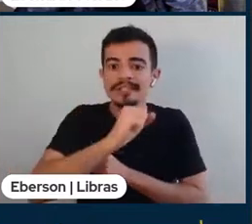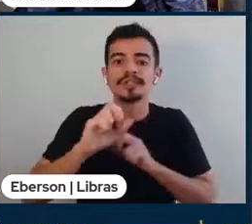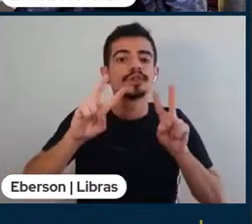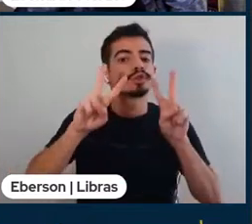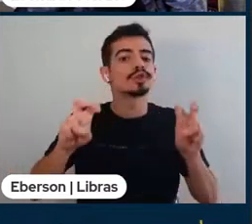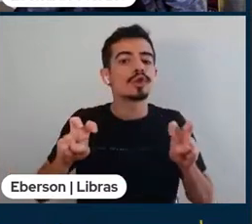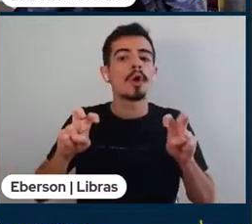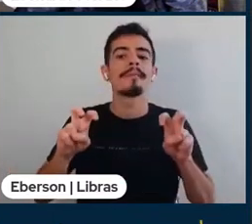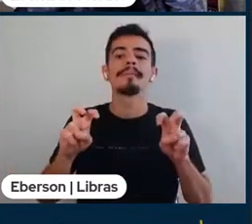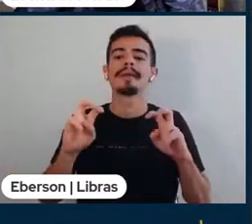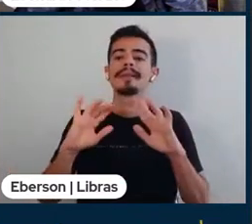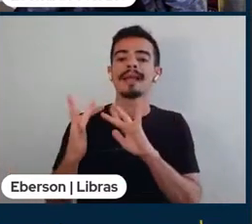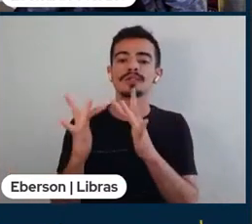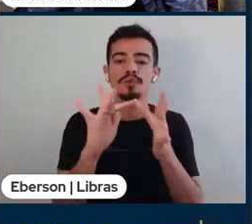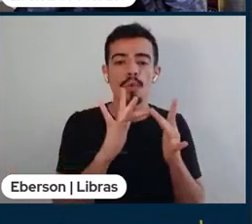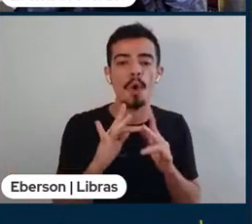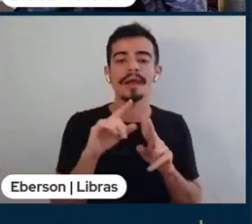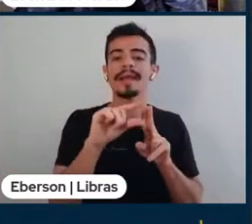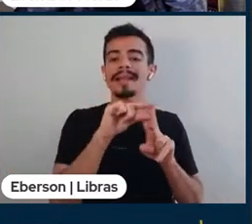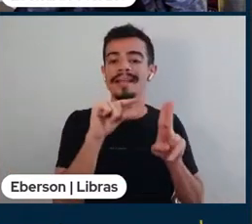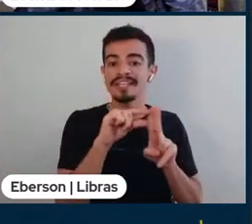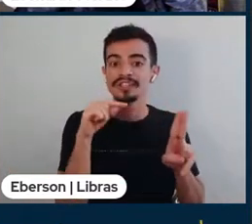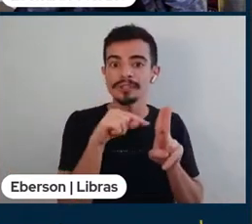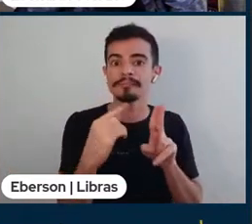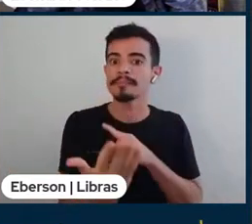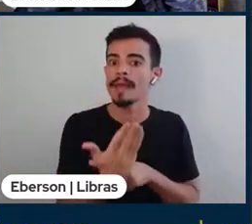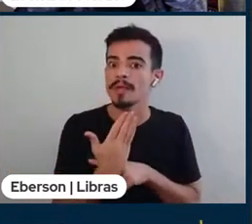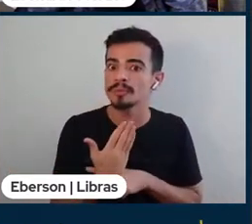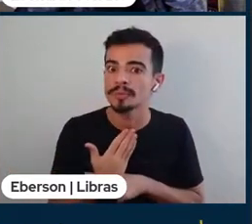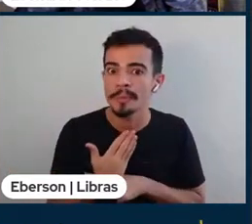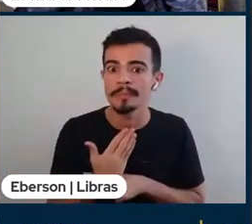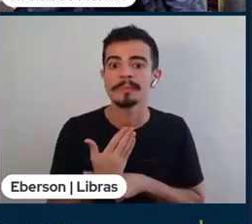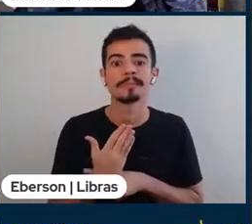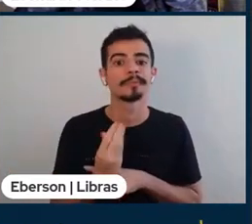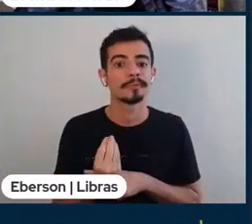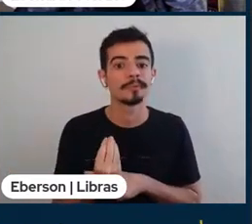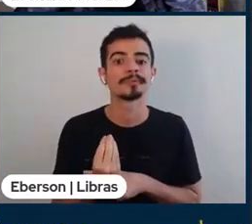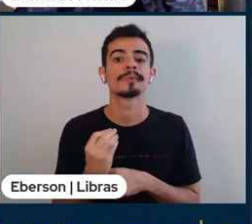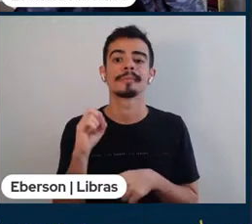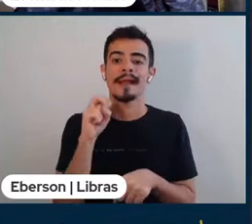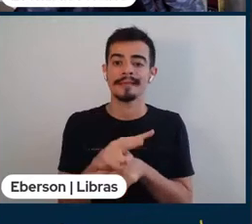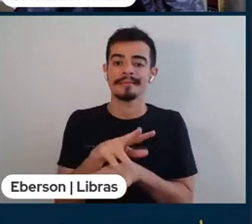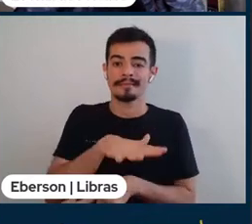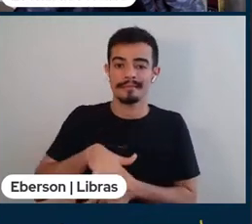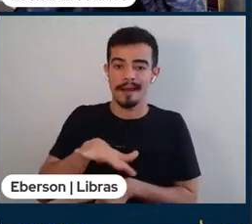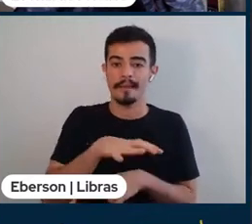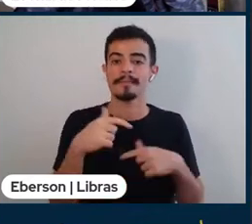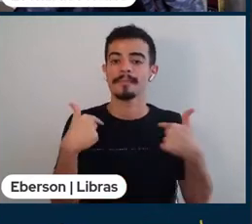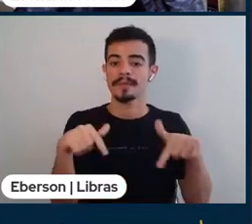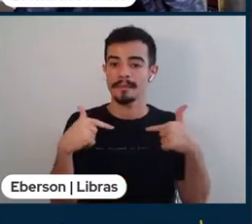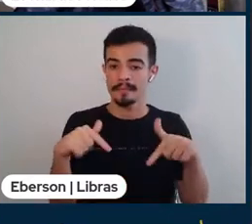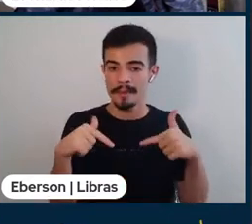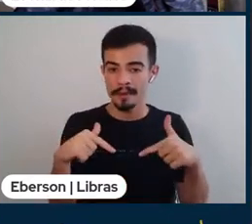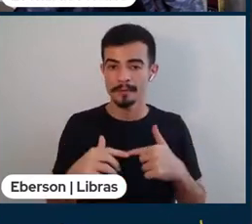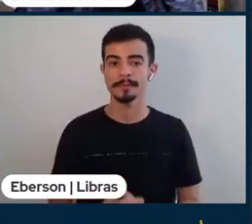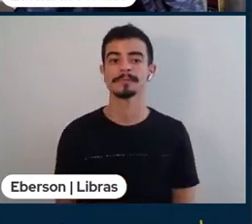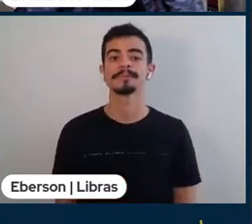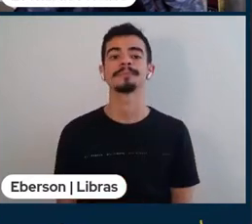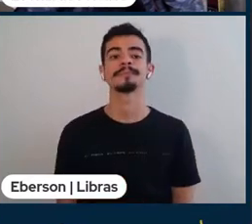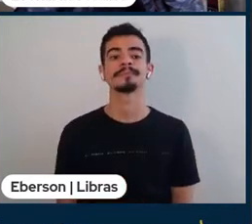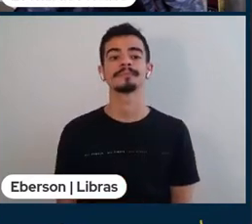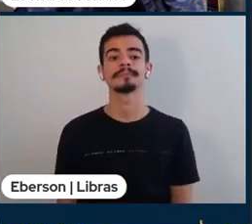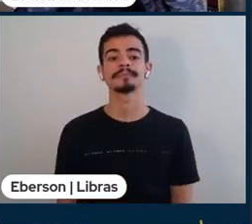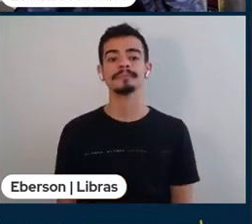no LinkedIn, que me ajudou bastante a entrar hoje no mercado de trabalho. E